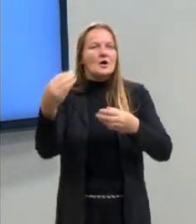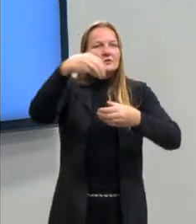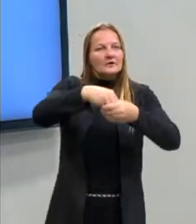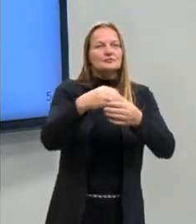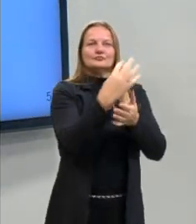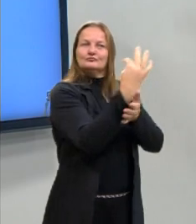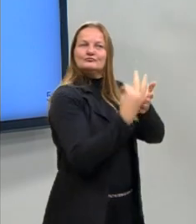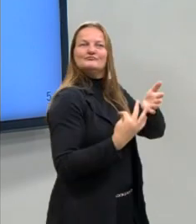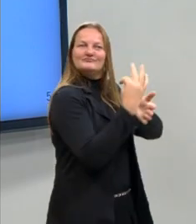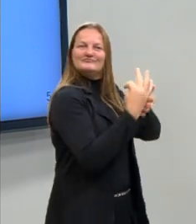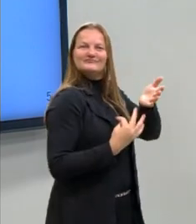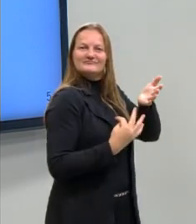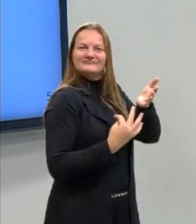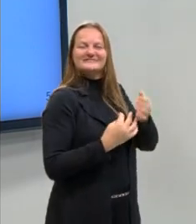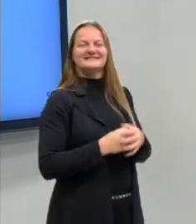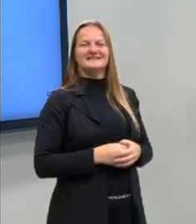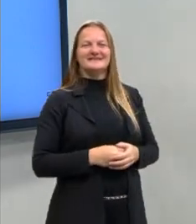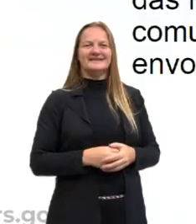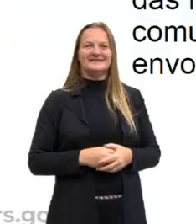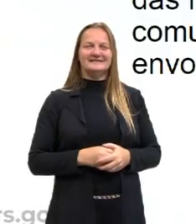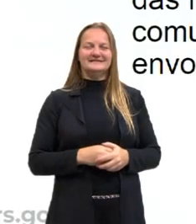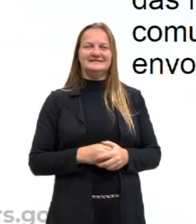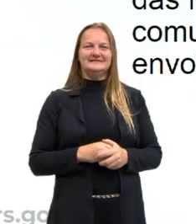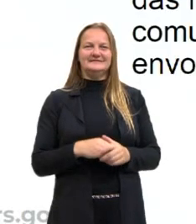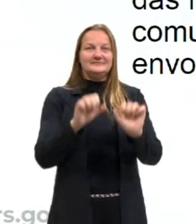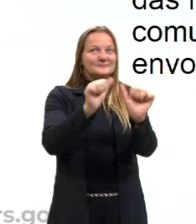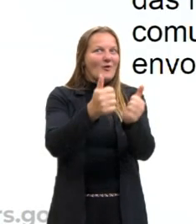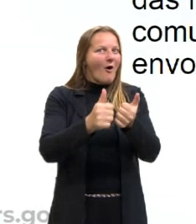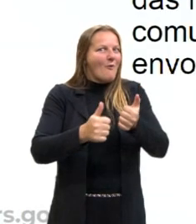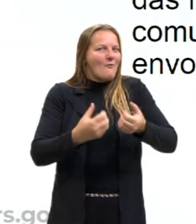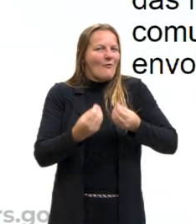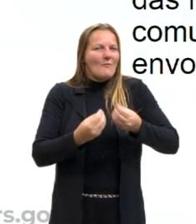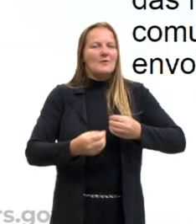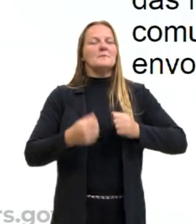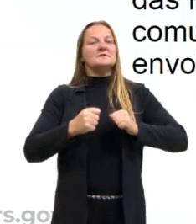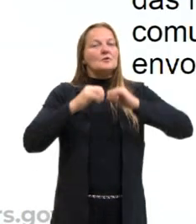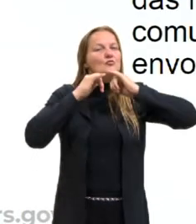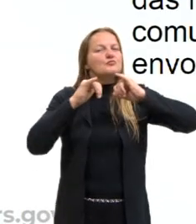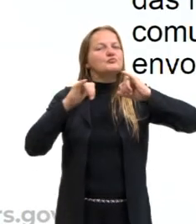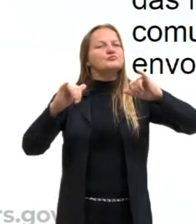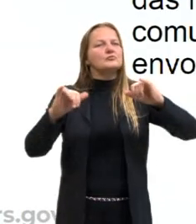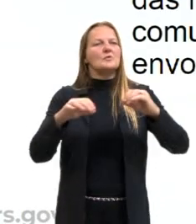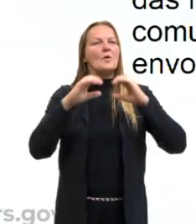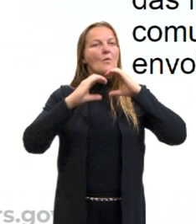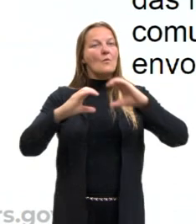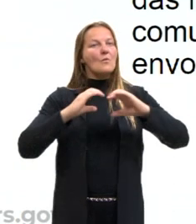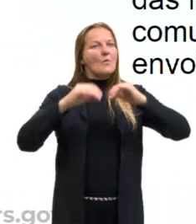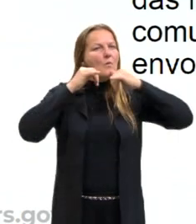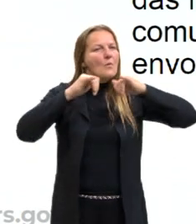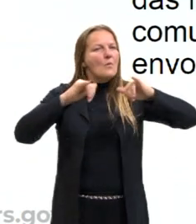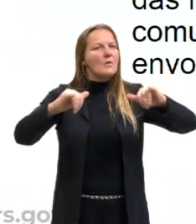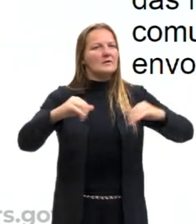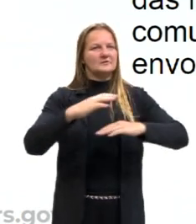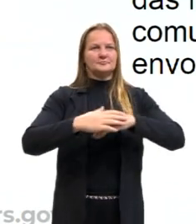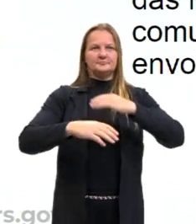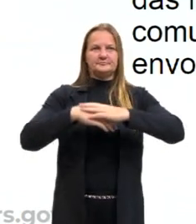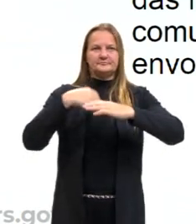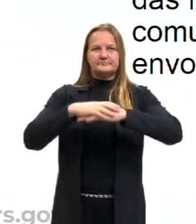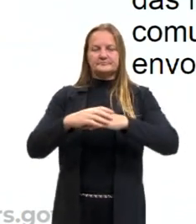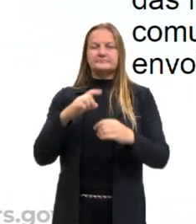dentro do texto que ele pretende também o que comunicar pretende o que Construir ali um